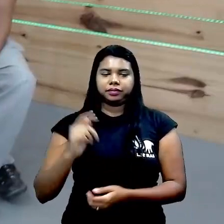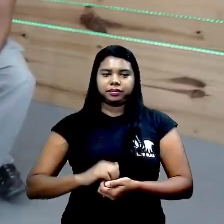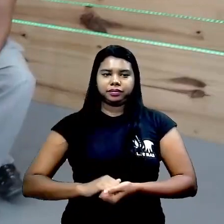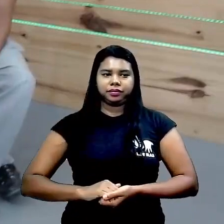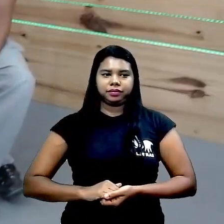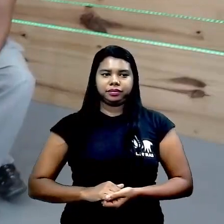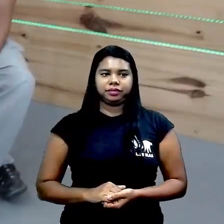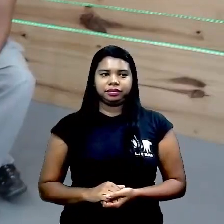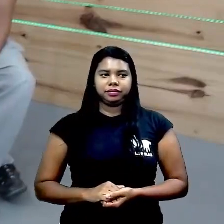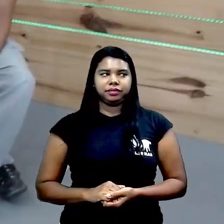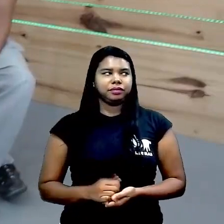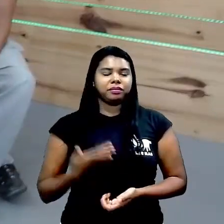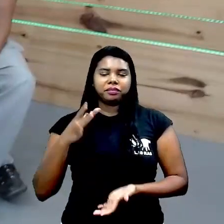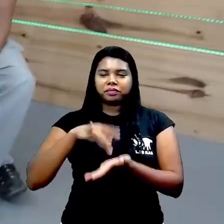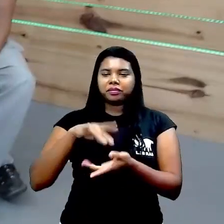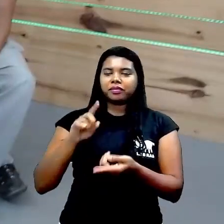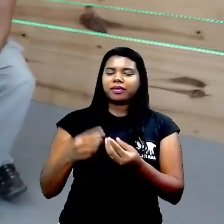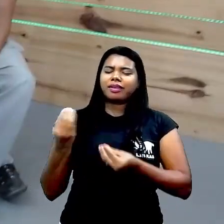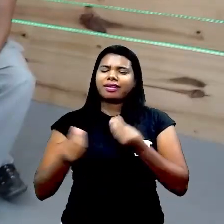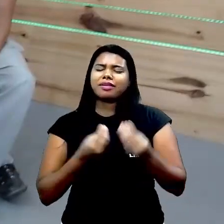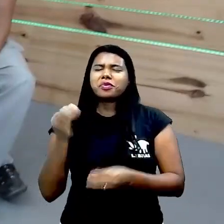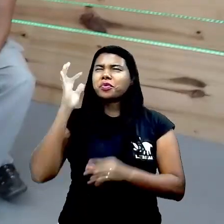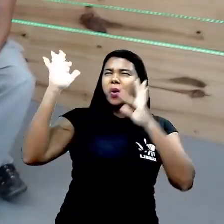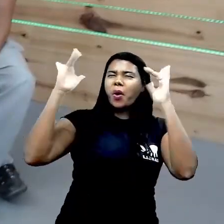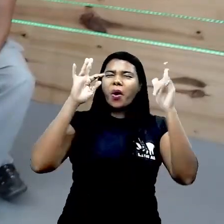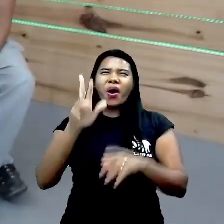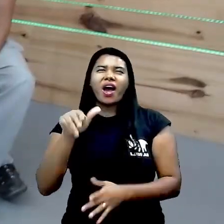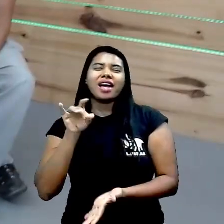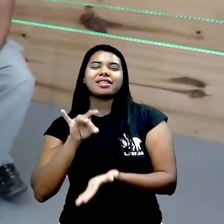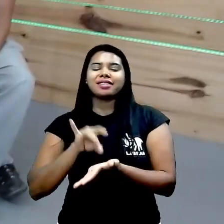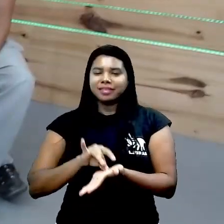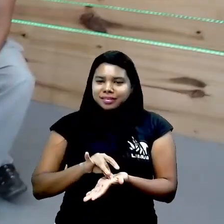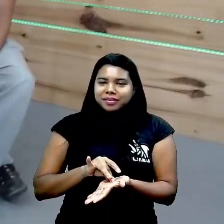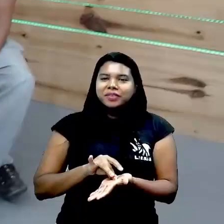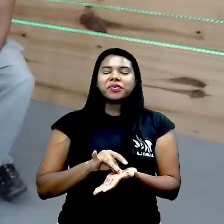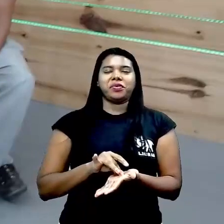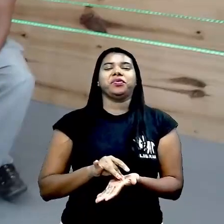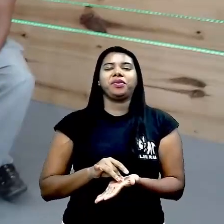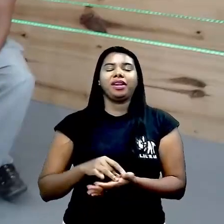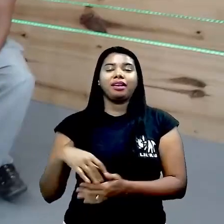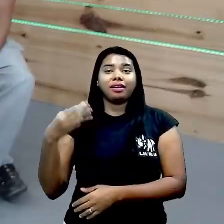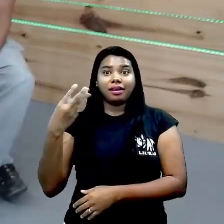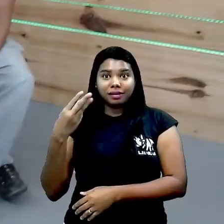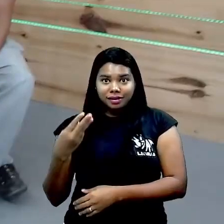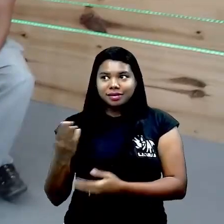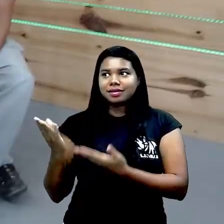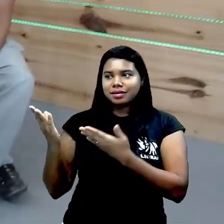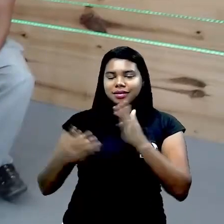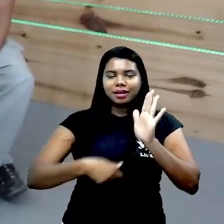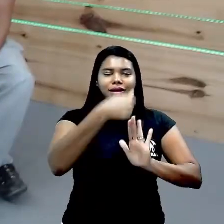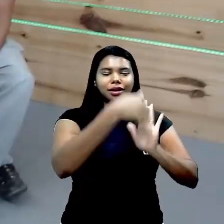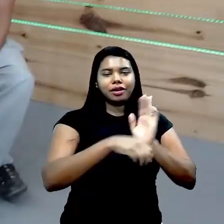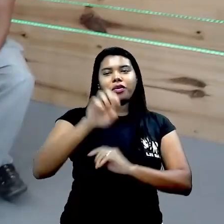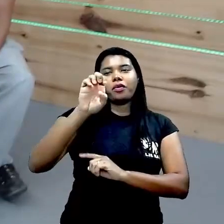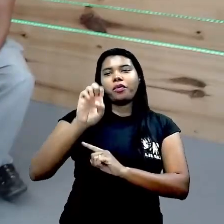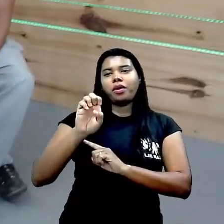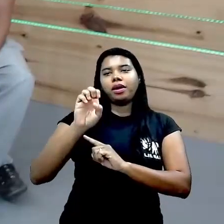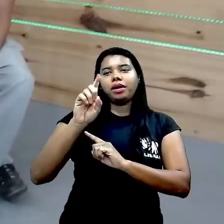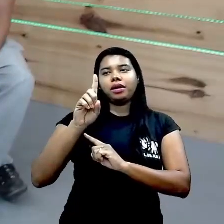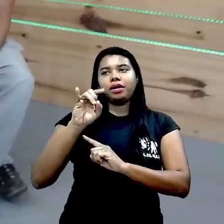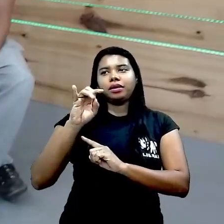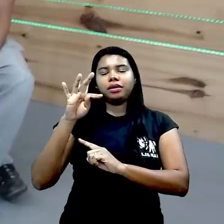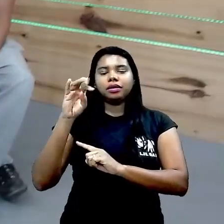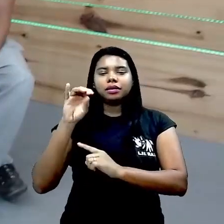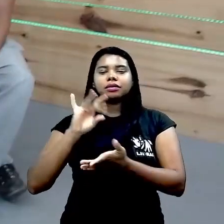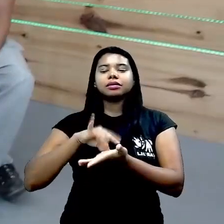Eu me surpreendi mesmo, eu disse, nossa, nunca imaginei que um editor estaria em terceiro. Obviamente, pelo que vocês veem lá em